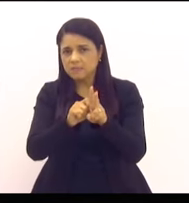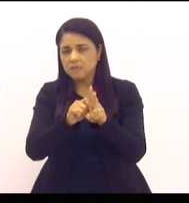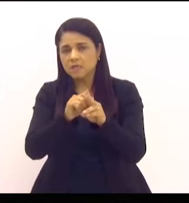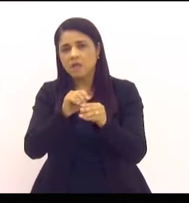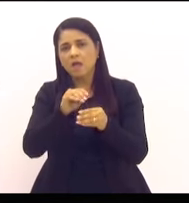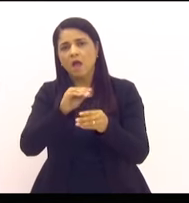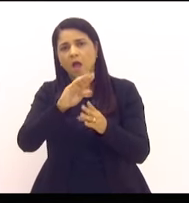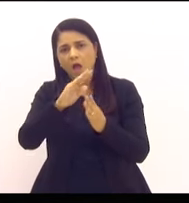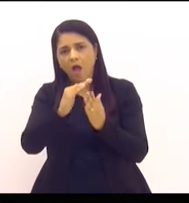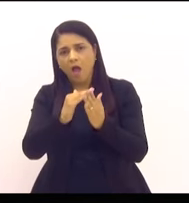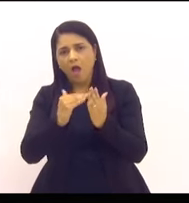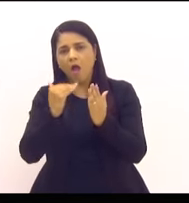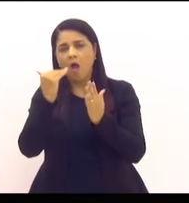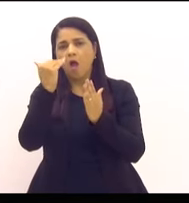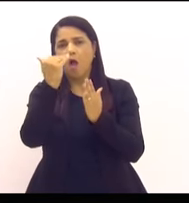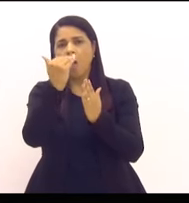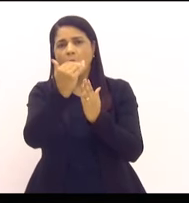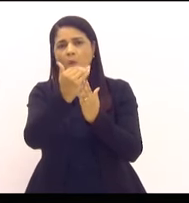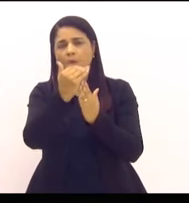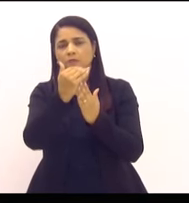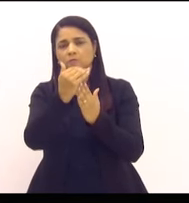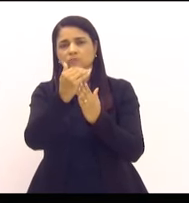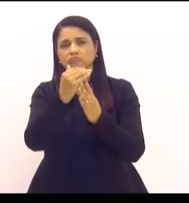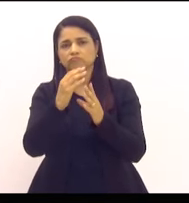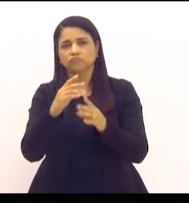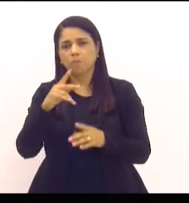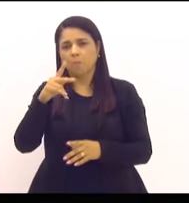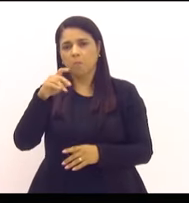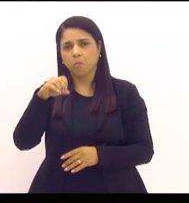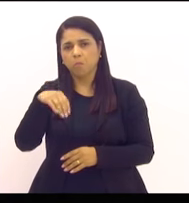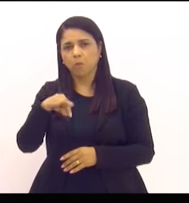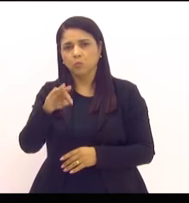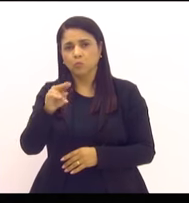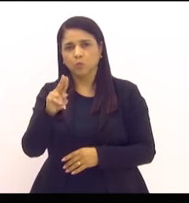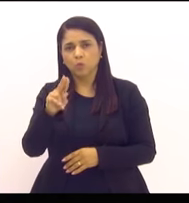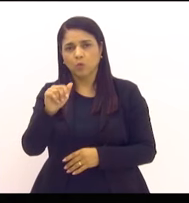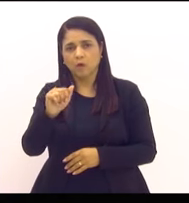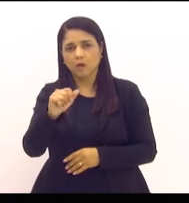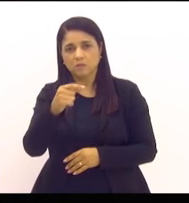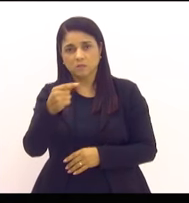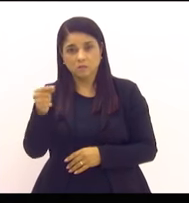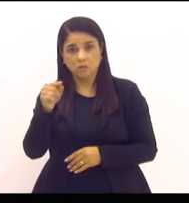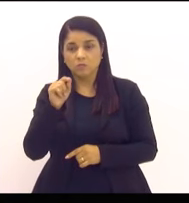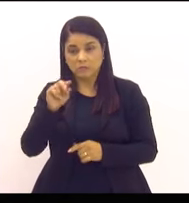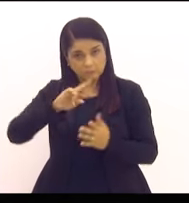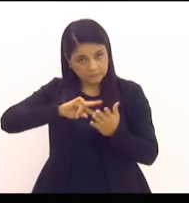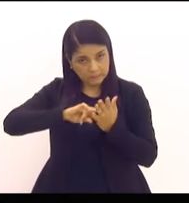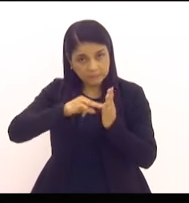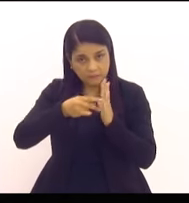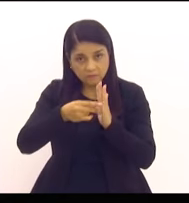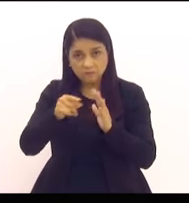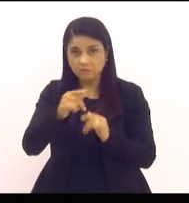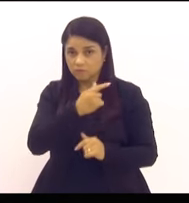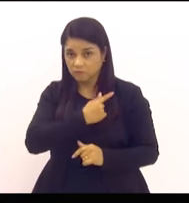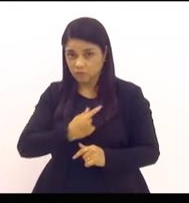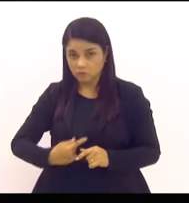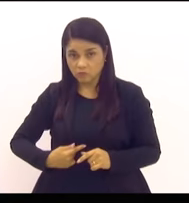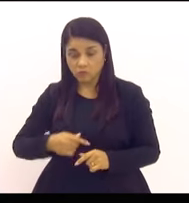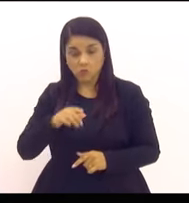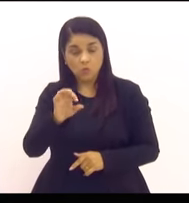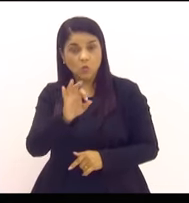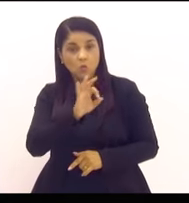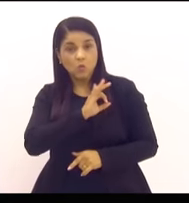pontuação. Sabe o que isso vai significar, governador? Que, no merecimento, o policial que está